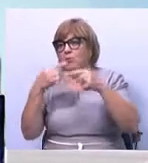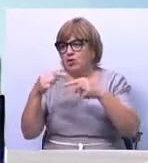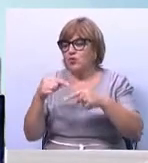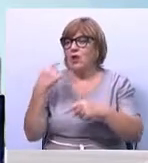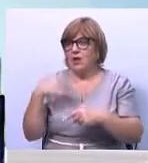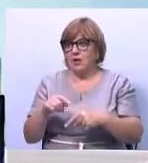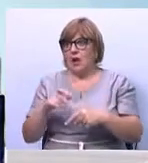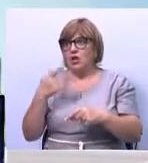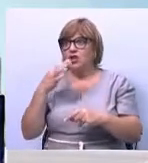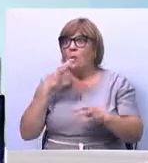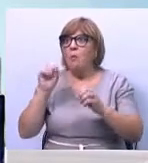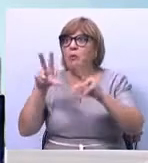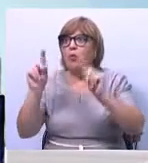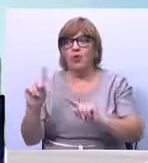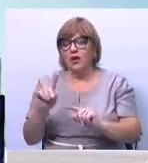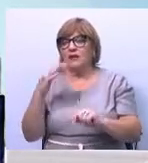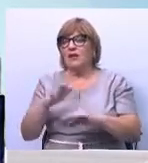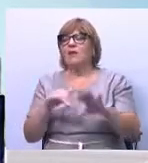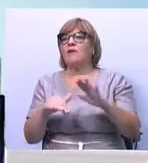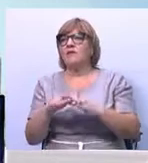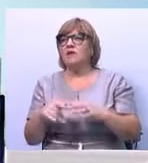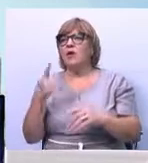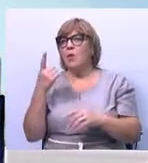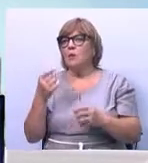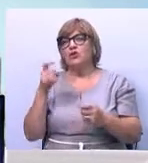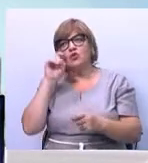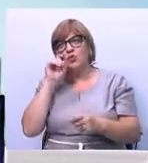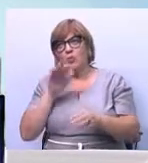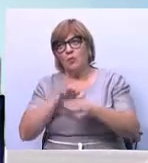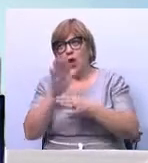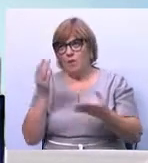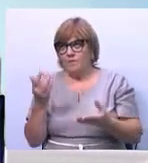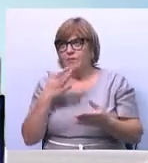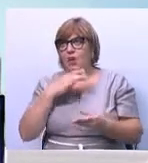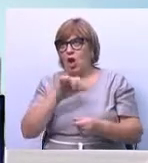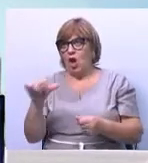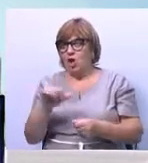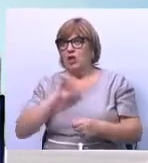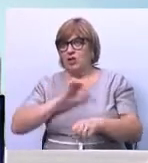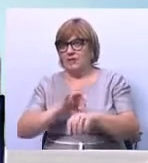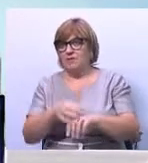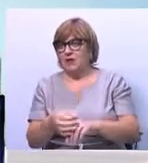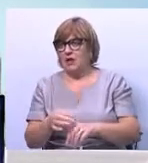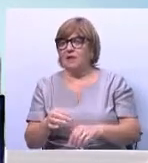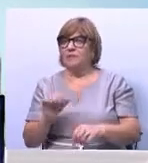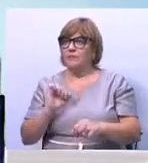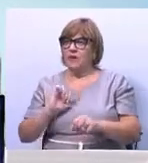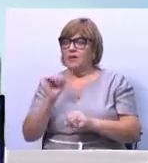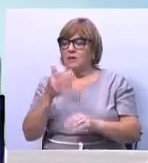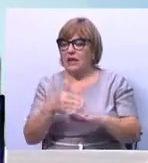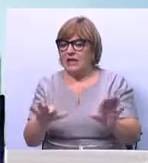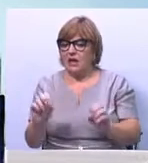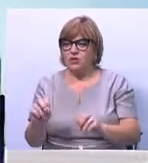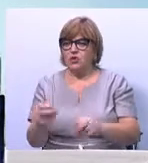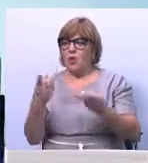ser prejudicial, e já estamos a fazer aqui uma utilização segura e eficaz do óleo essencial na nossa pele, seja numa criança,